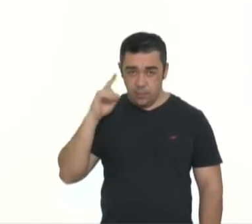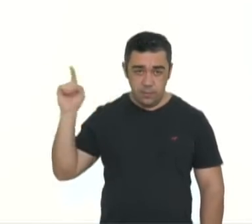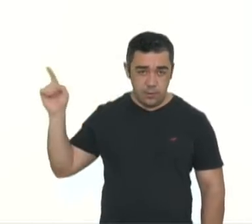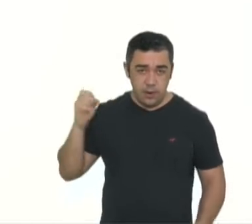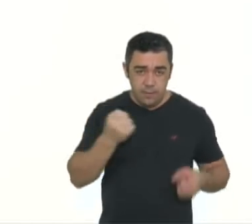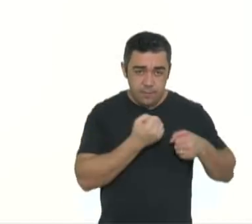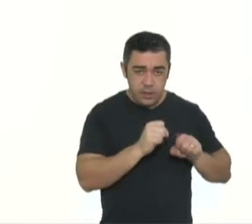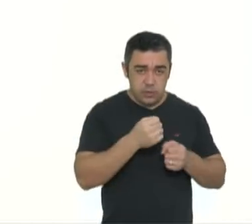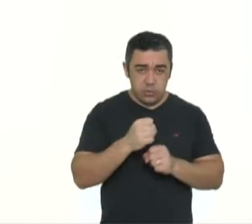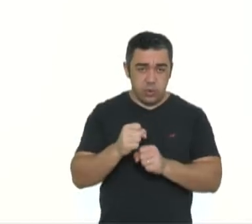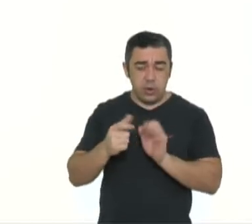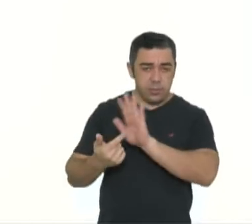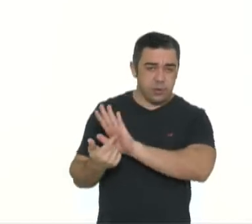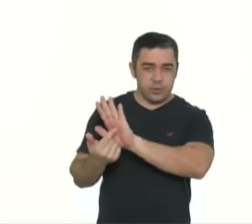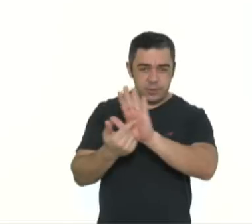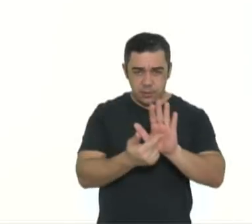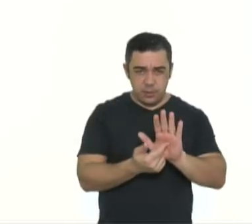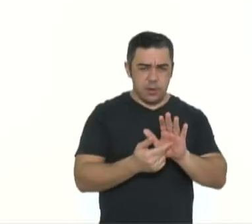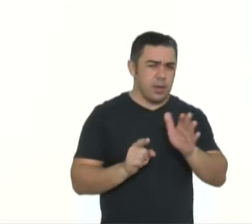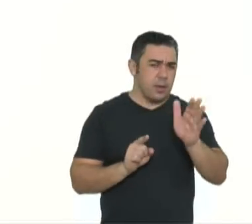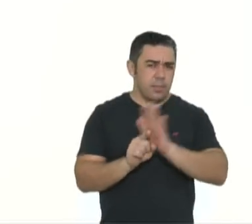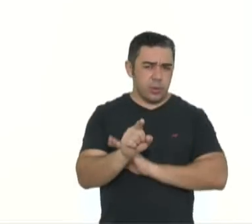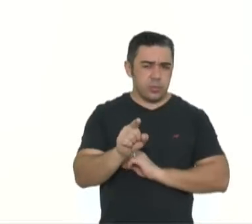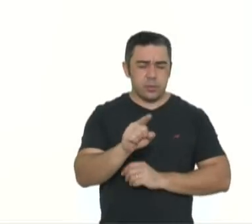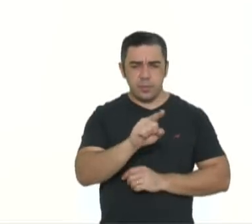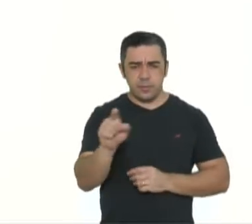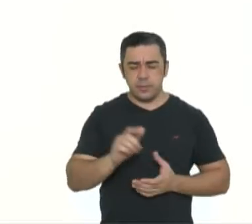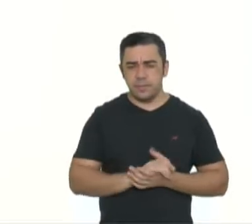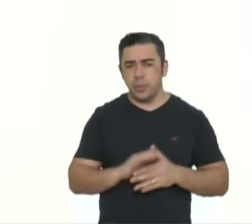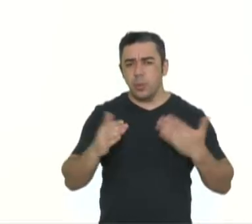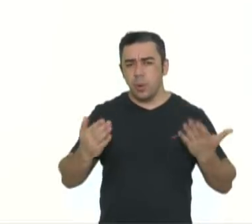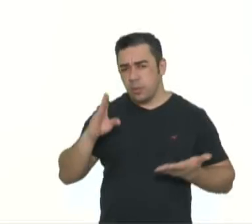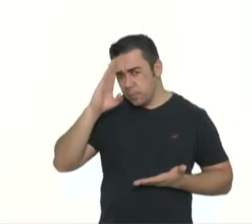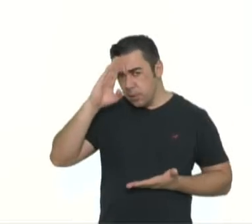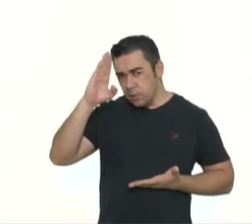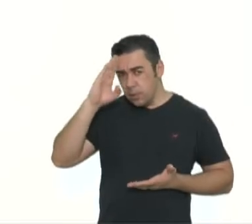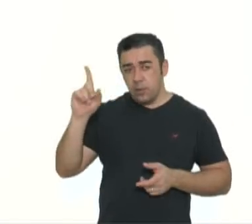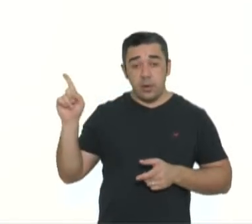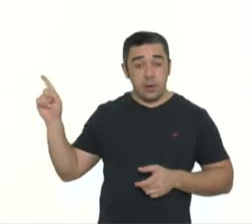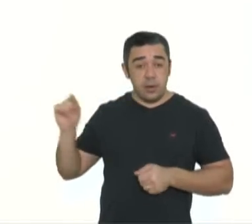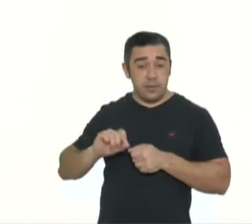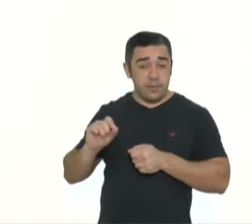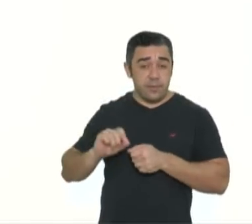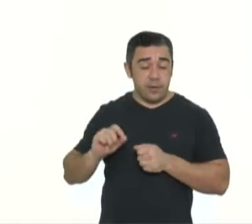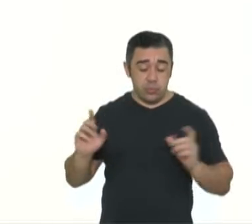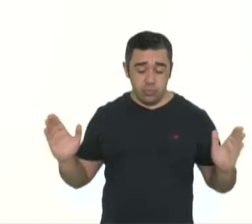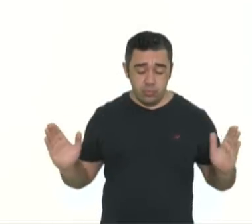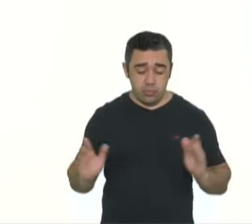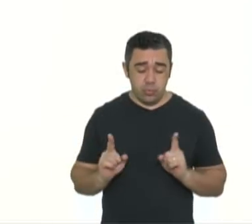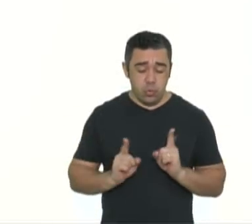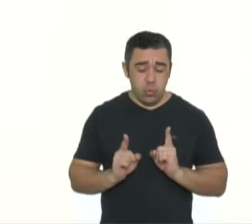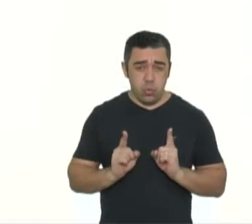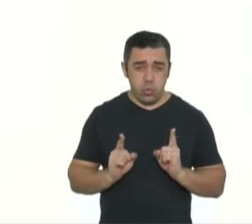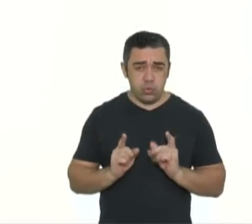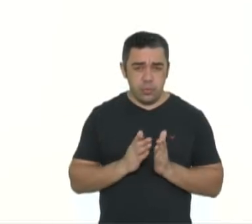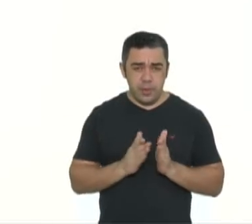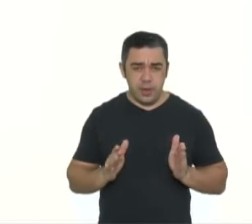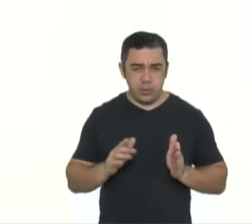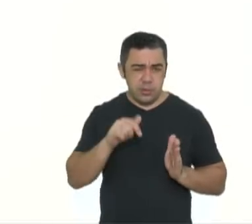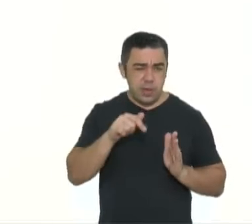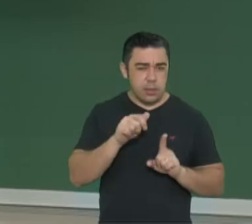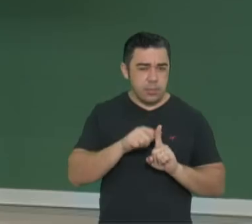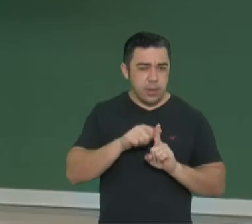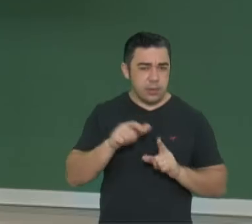na mão num comício, e a pergunta: quais as principais realizações do curto governo do Jânio Quadros? Só 7